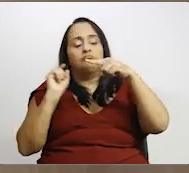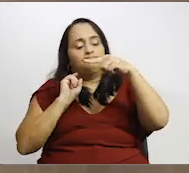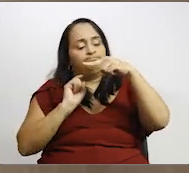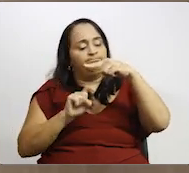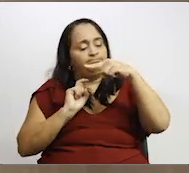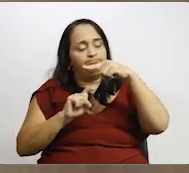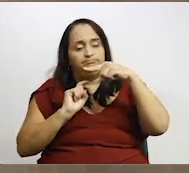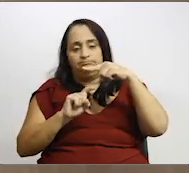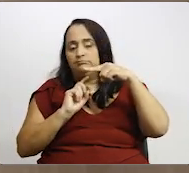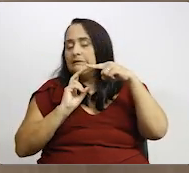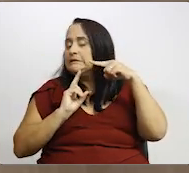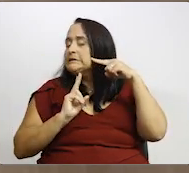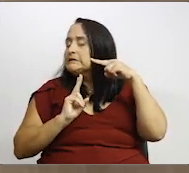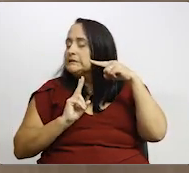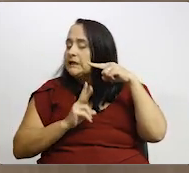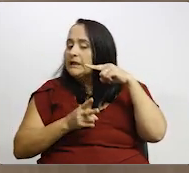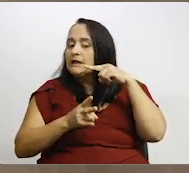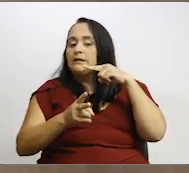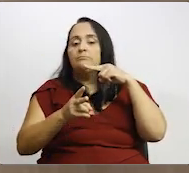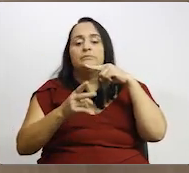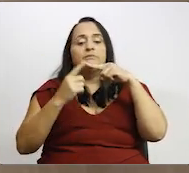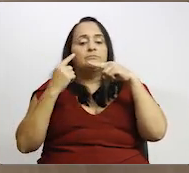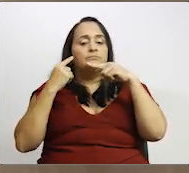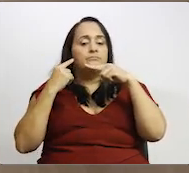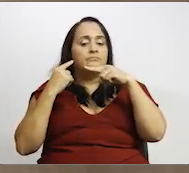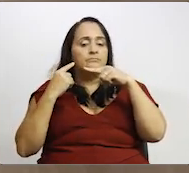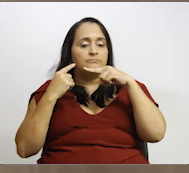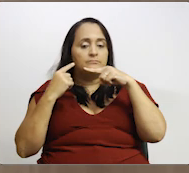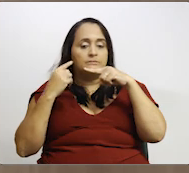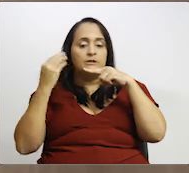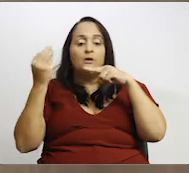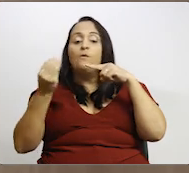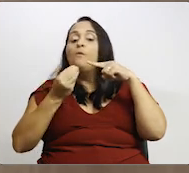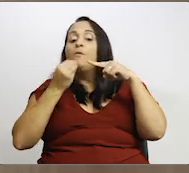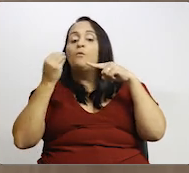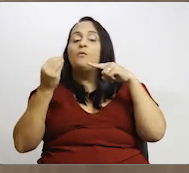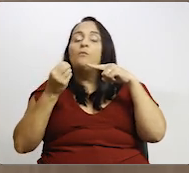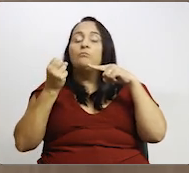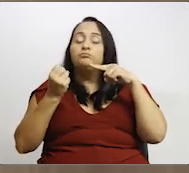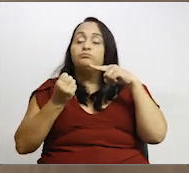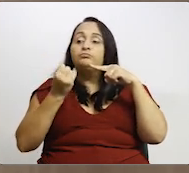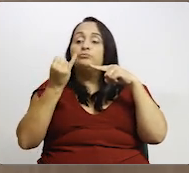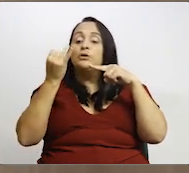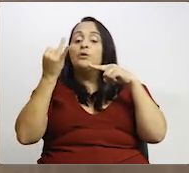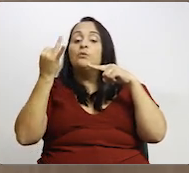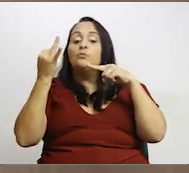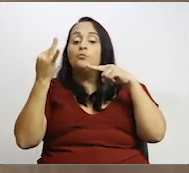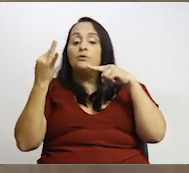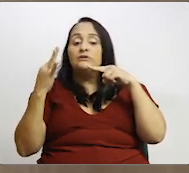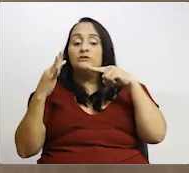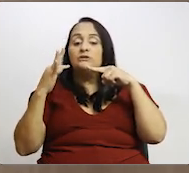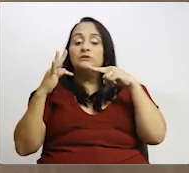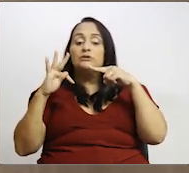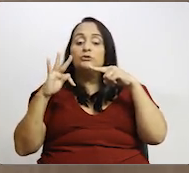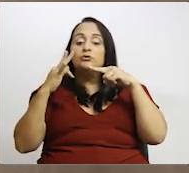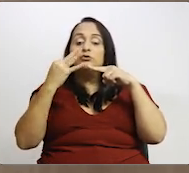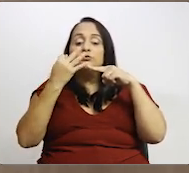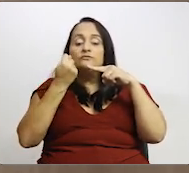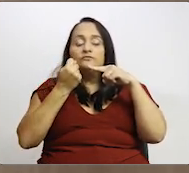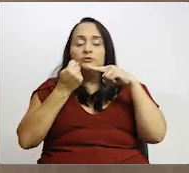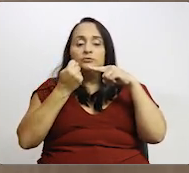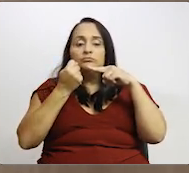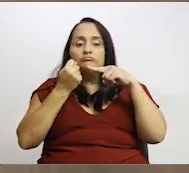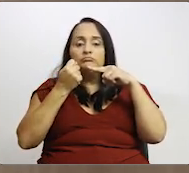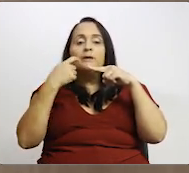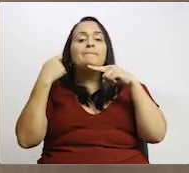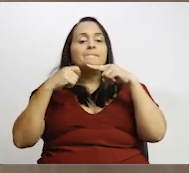considerando na divisão, meu todo, a quantidade de partes que eu divido o meu todo, eu